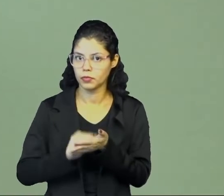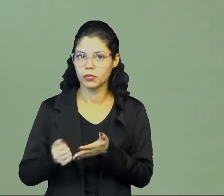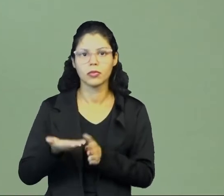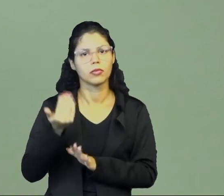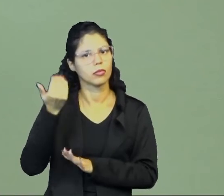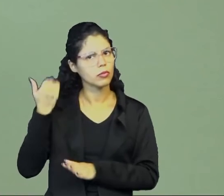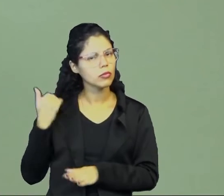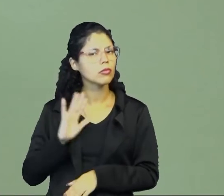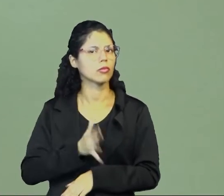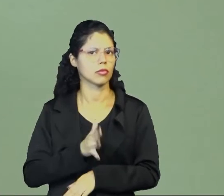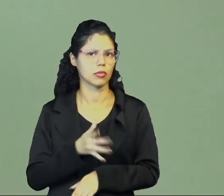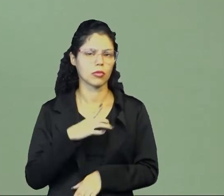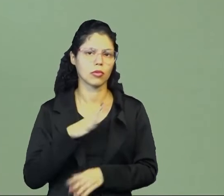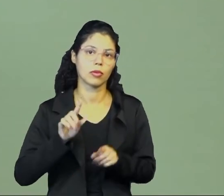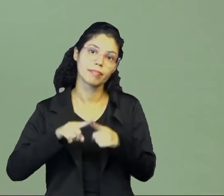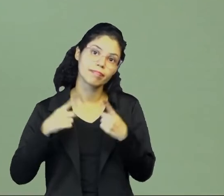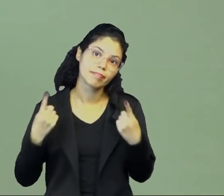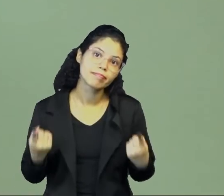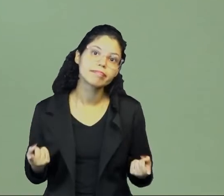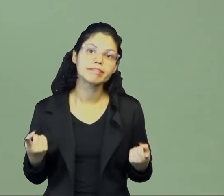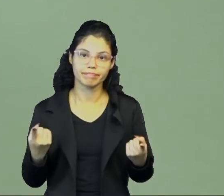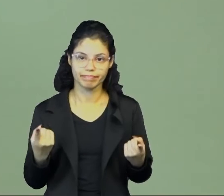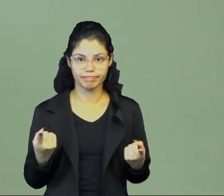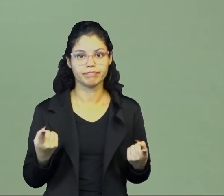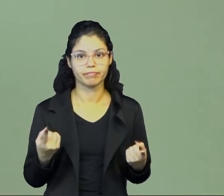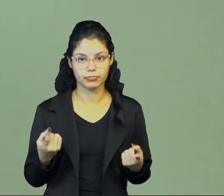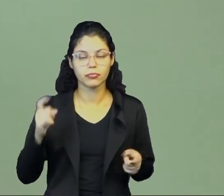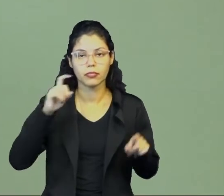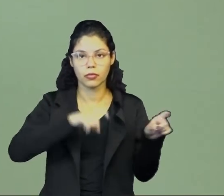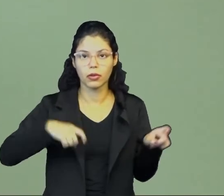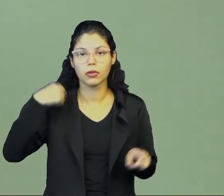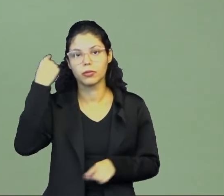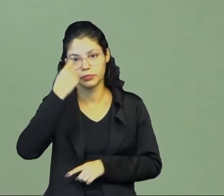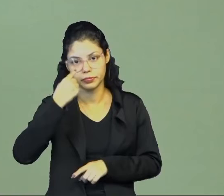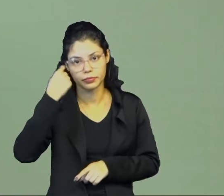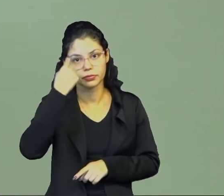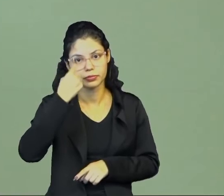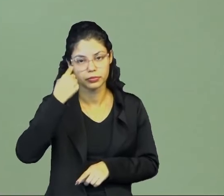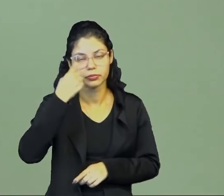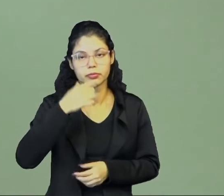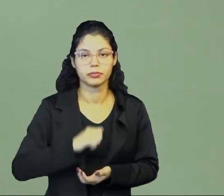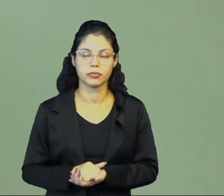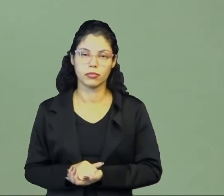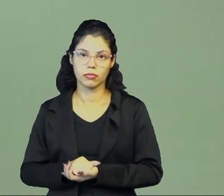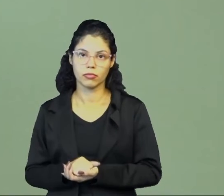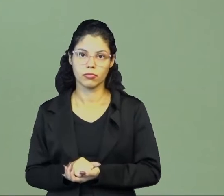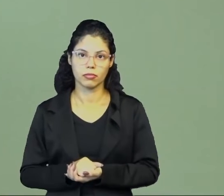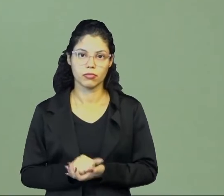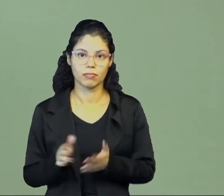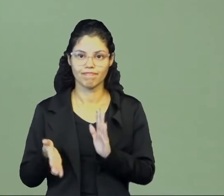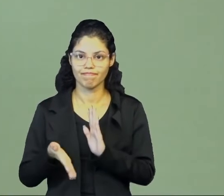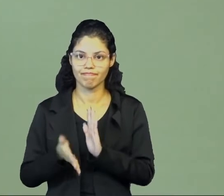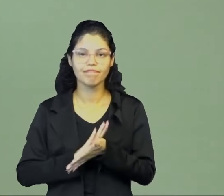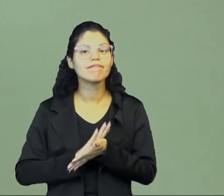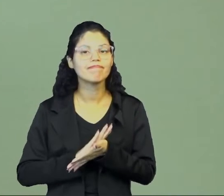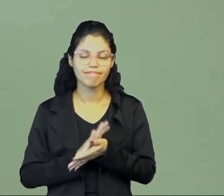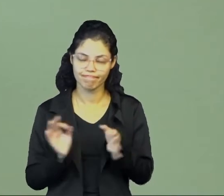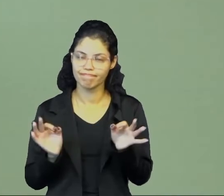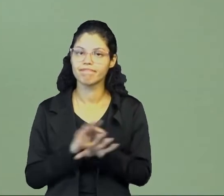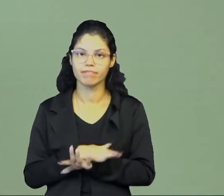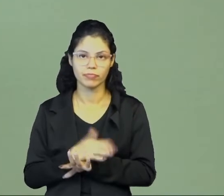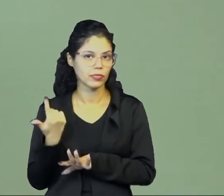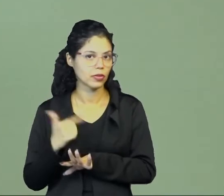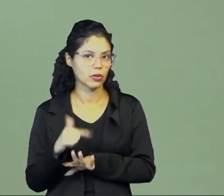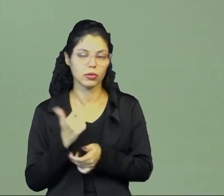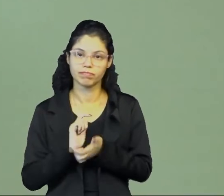muito antigas que, infelizmente, né, com a colonização espanhola, foi largamente destruída, né? A gente